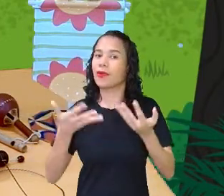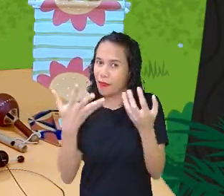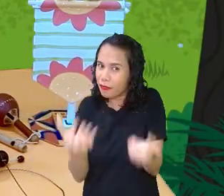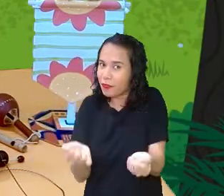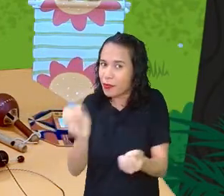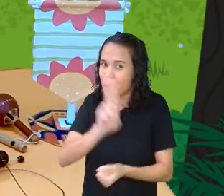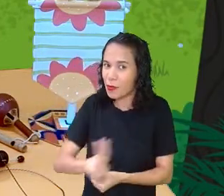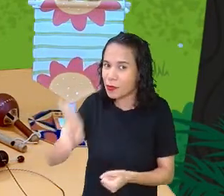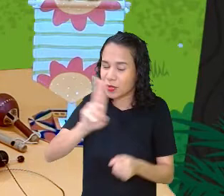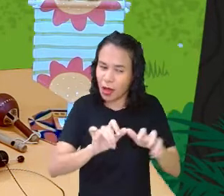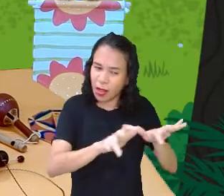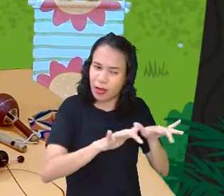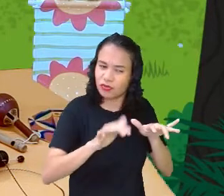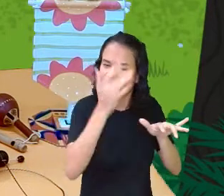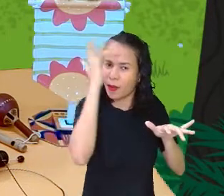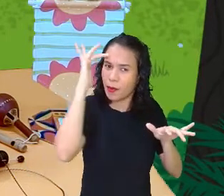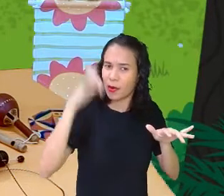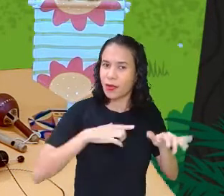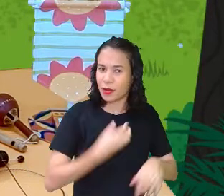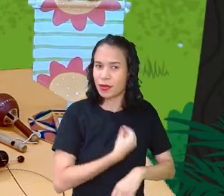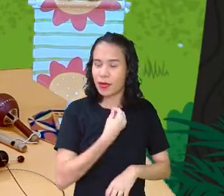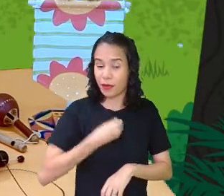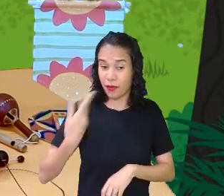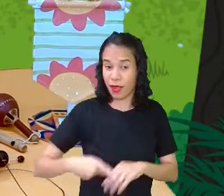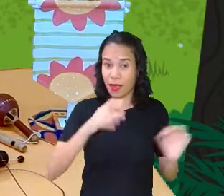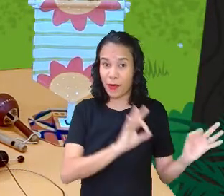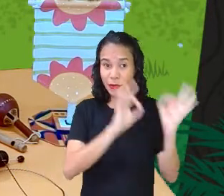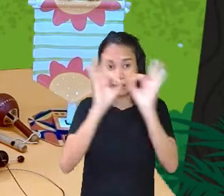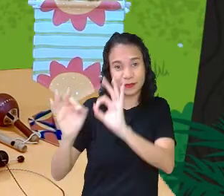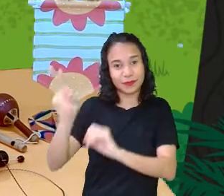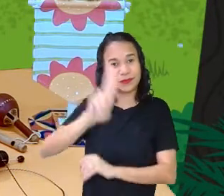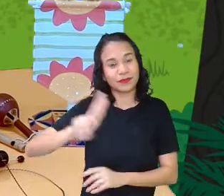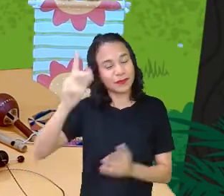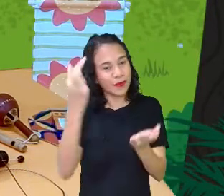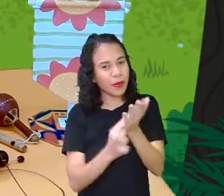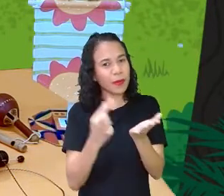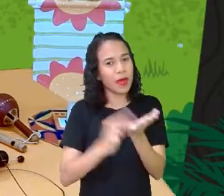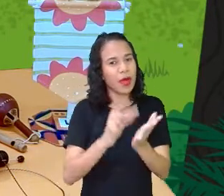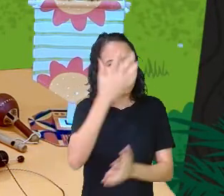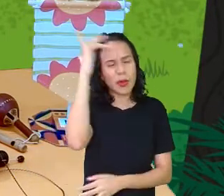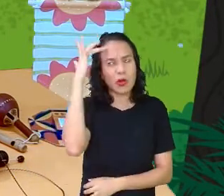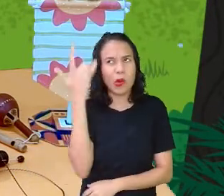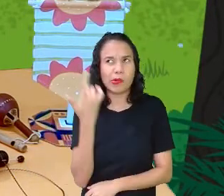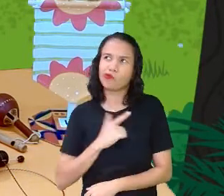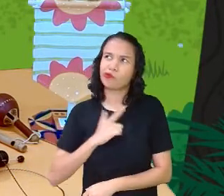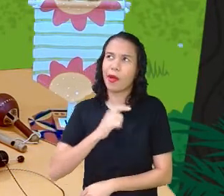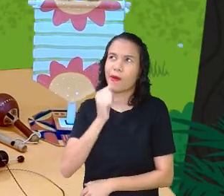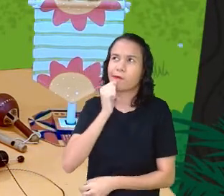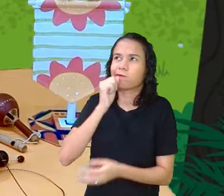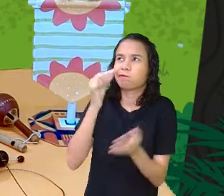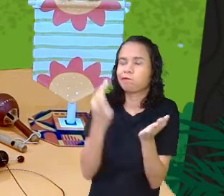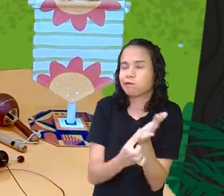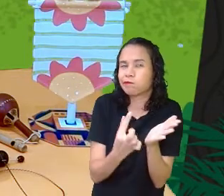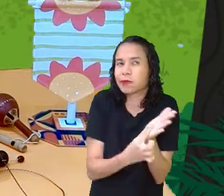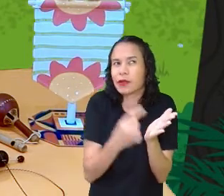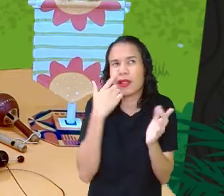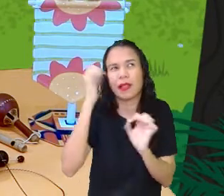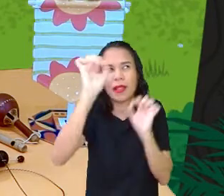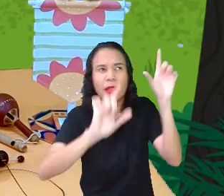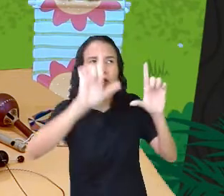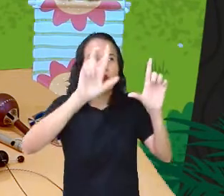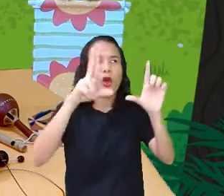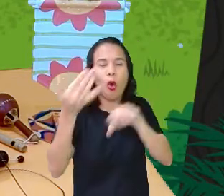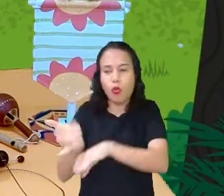pelo chat, já quem está aí acompanhando pelo aplicativo, e quem não está acompanhando pelo aplicativo, está na TV, está